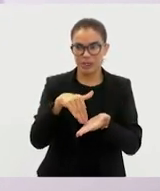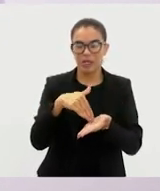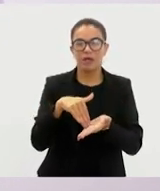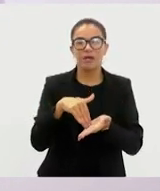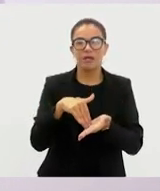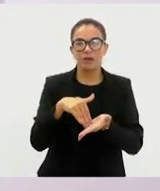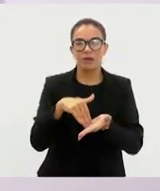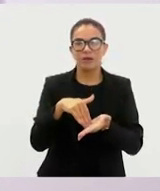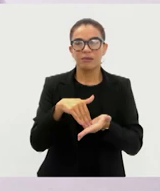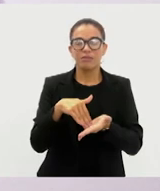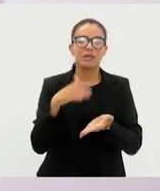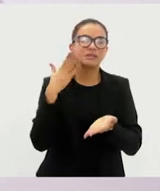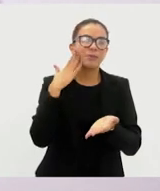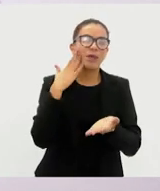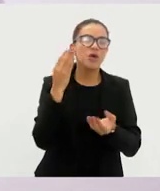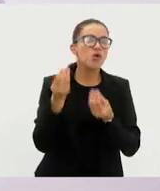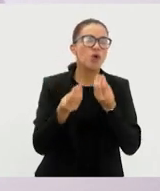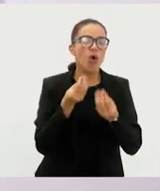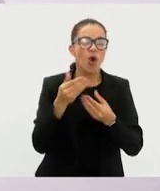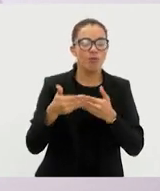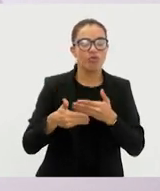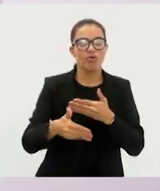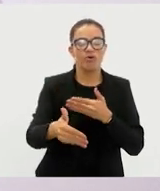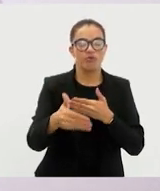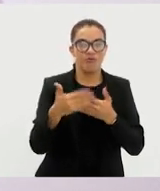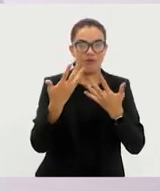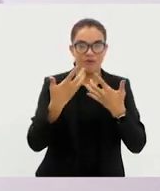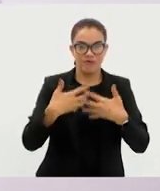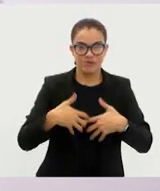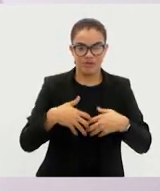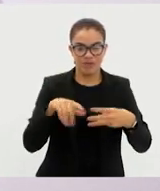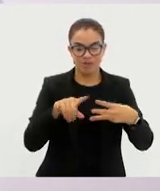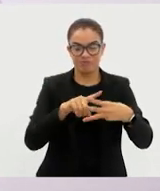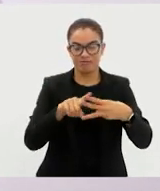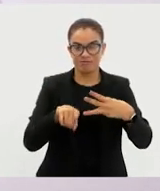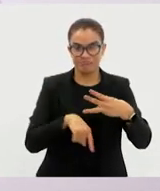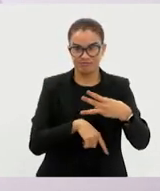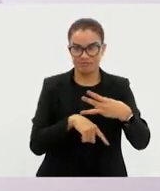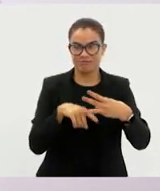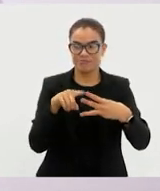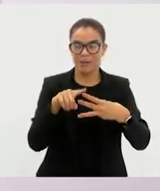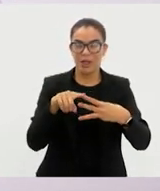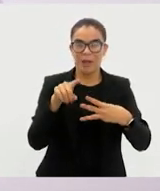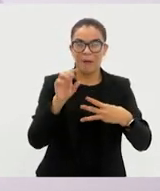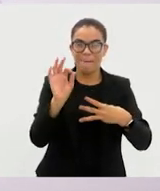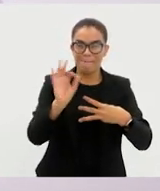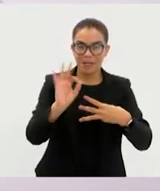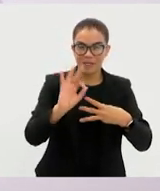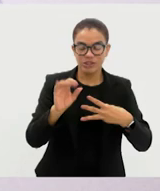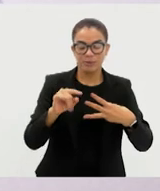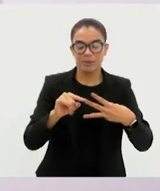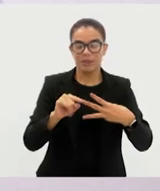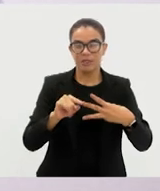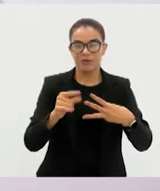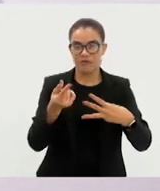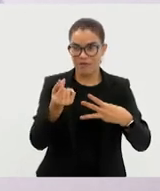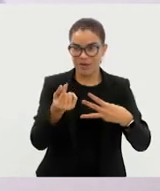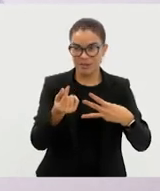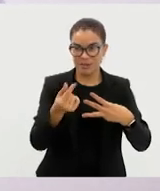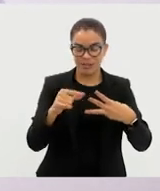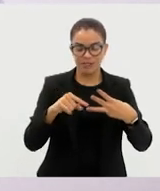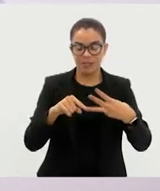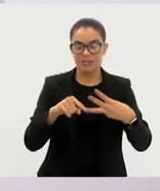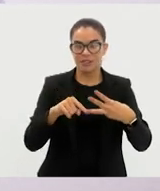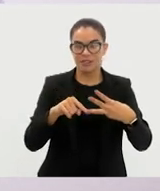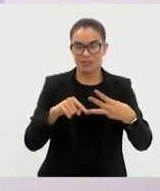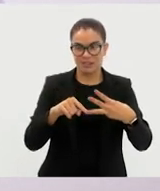gente conhecer como é que ele está... Essas três áreas, que planejamento, fazenda,